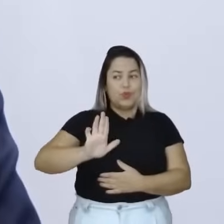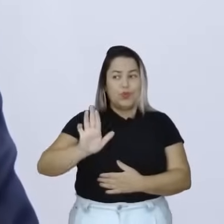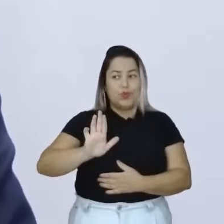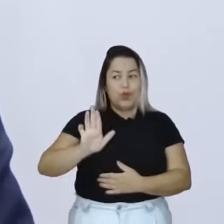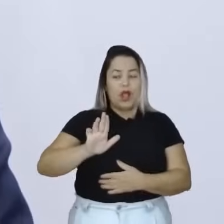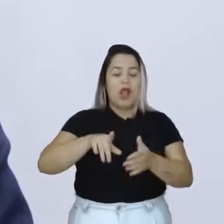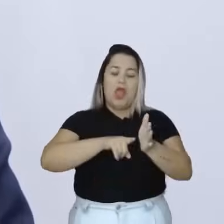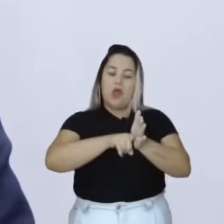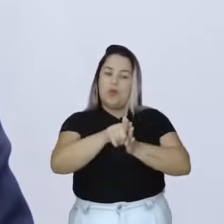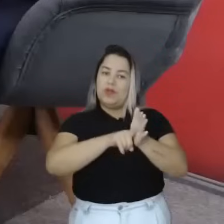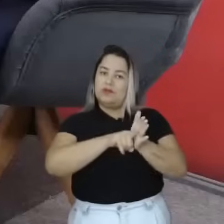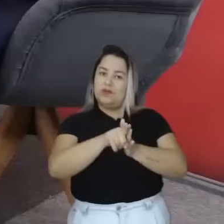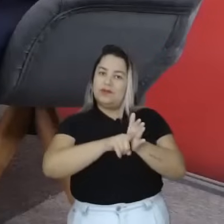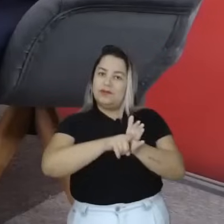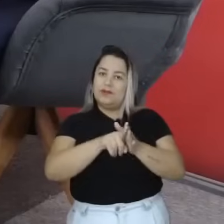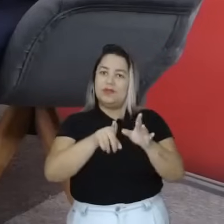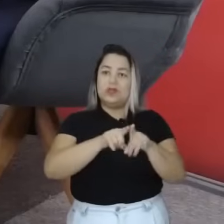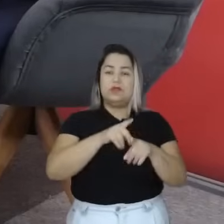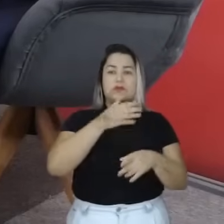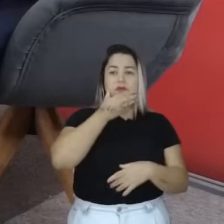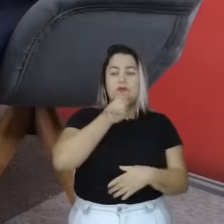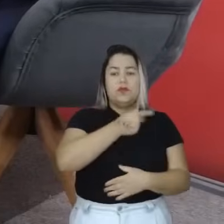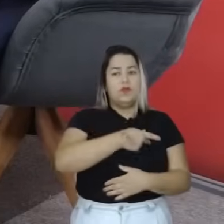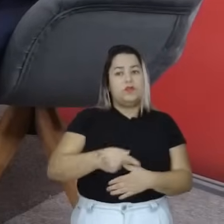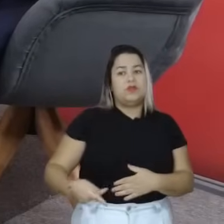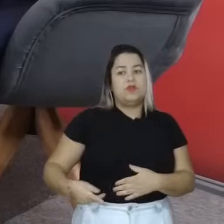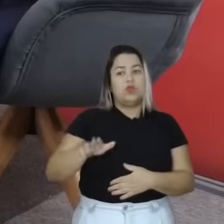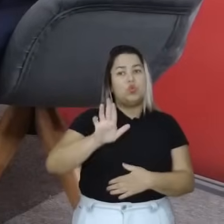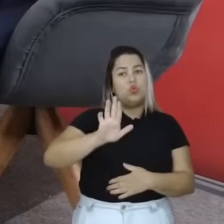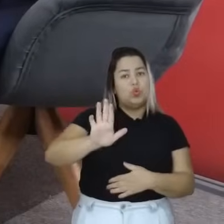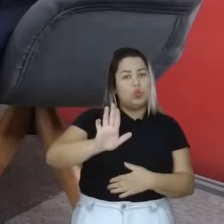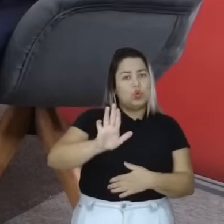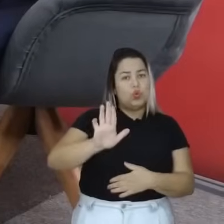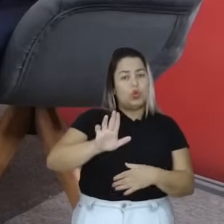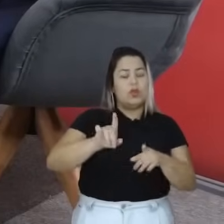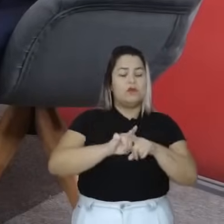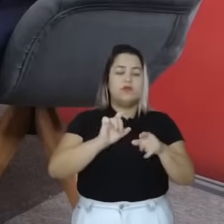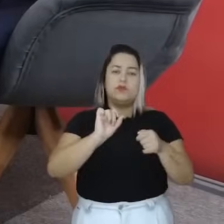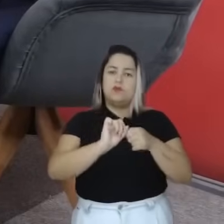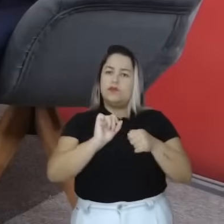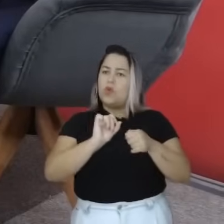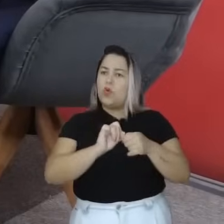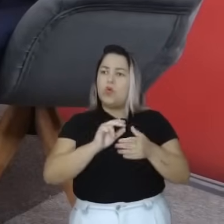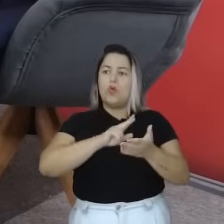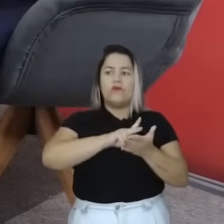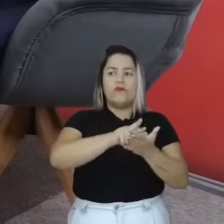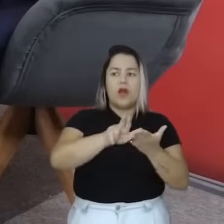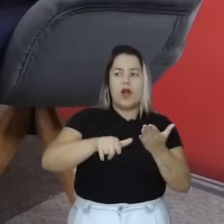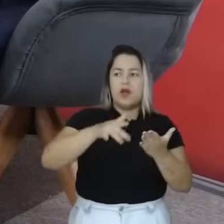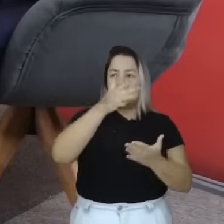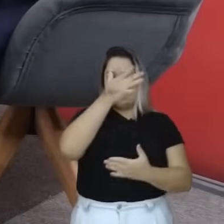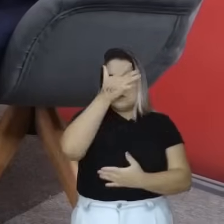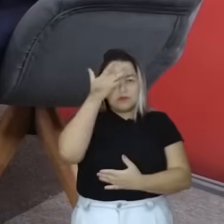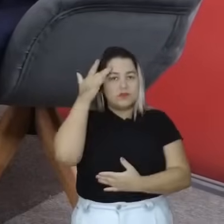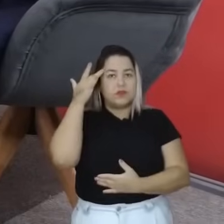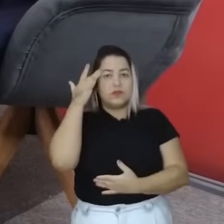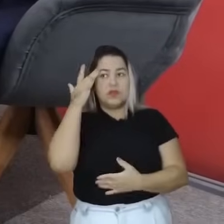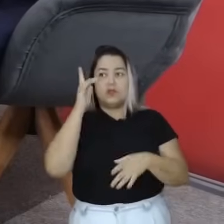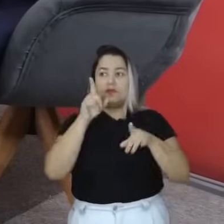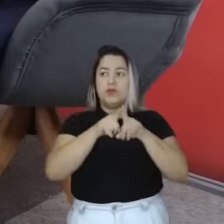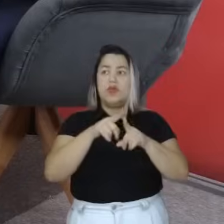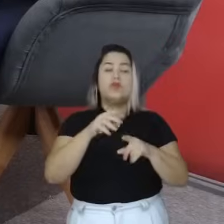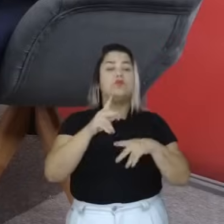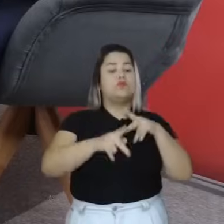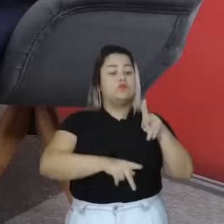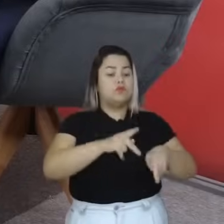planejamento do governo do presidente Lula feito por várias mãos. As mãos do governo e as mãos do